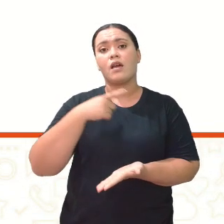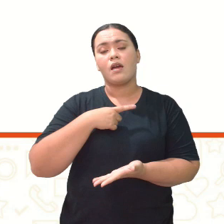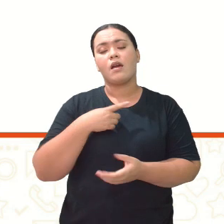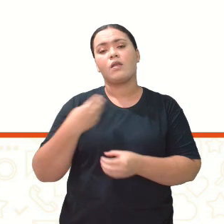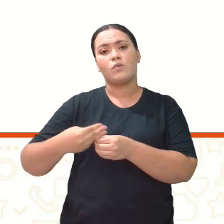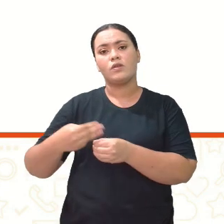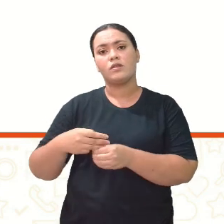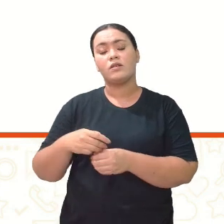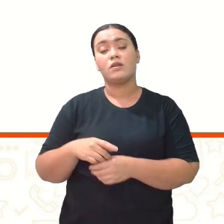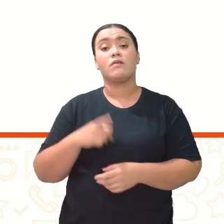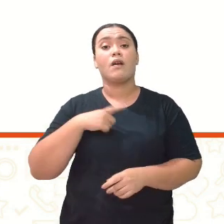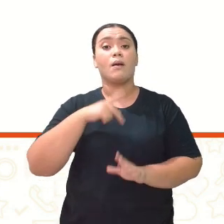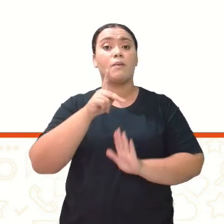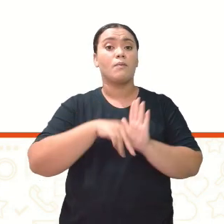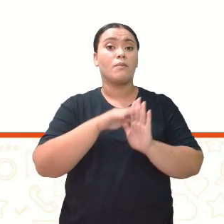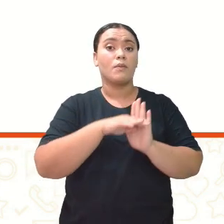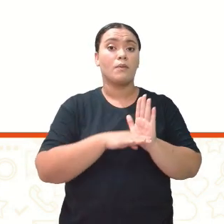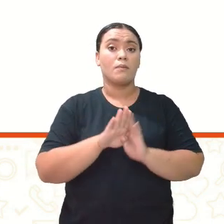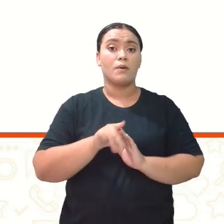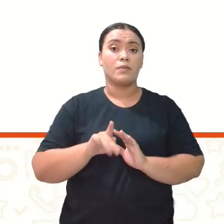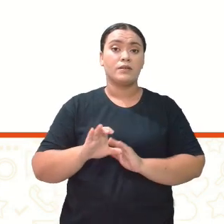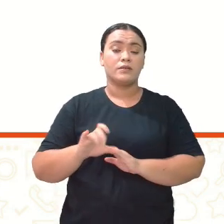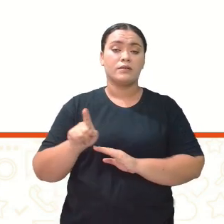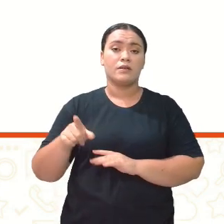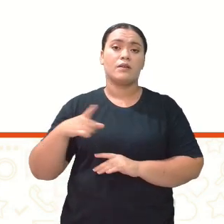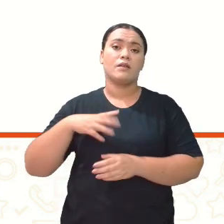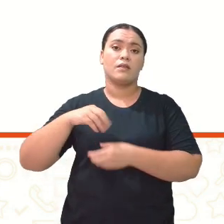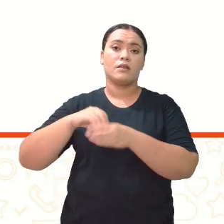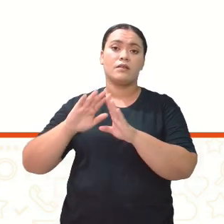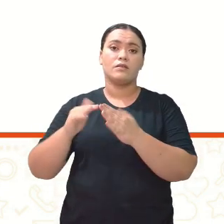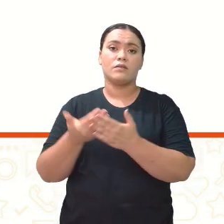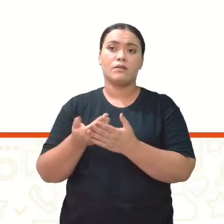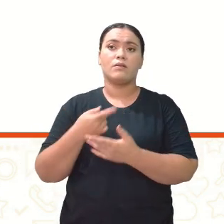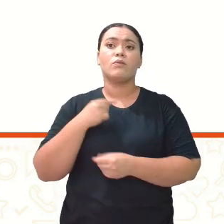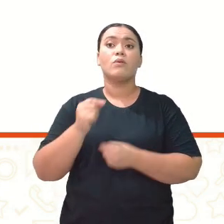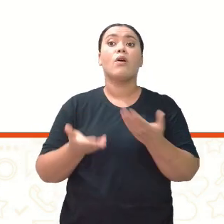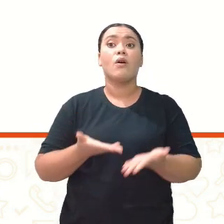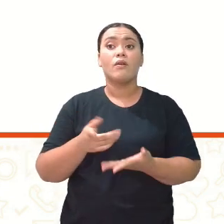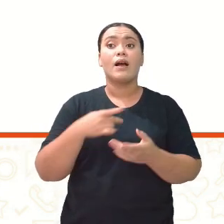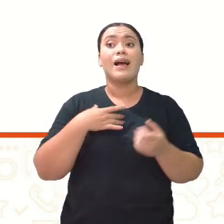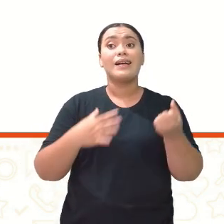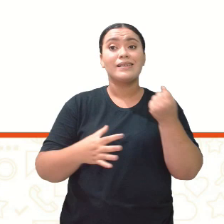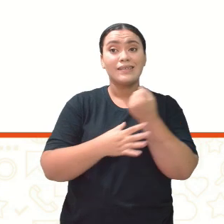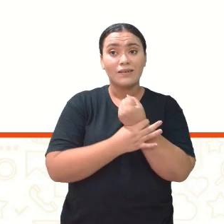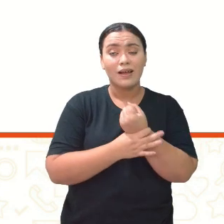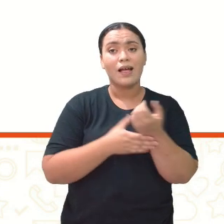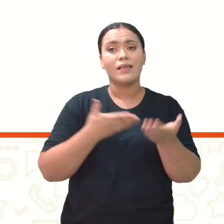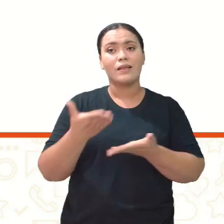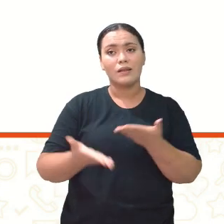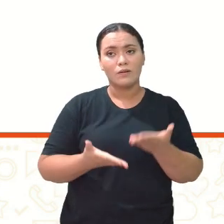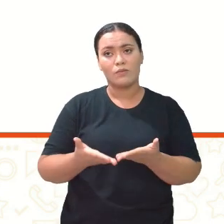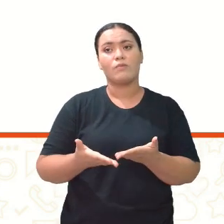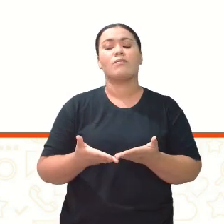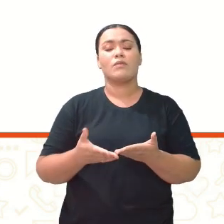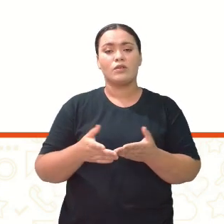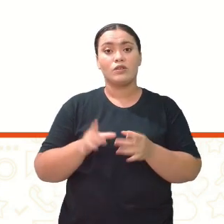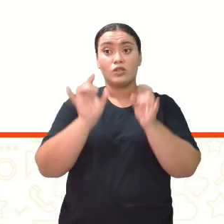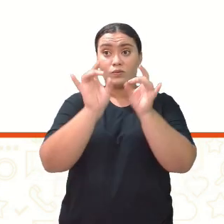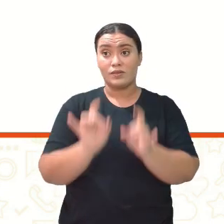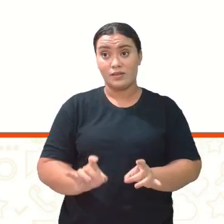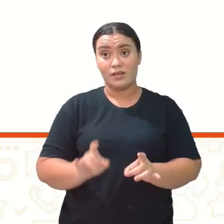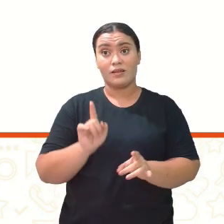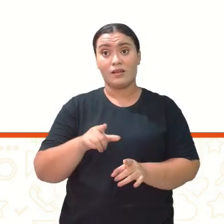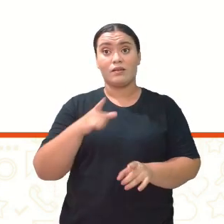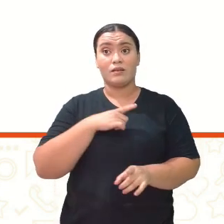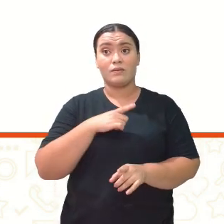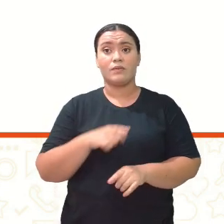na Escola. Assegurar a oferta do atendimento educacional especializado em turno diferente da escolarização,